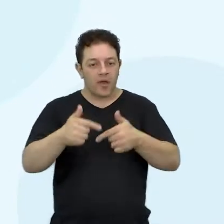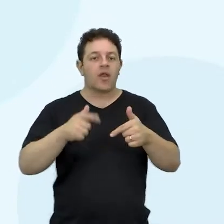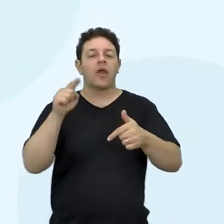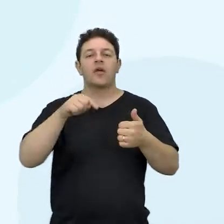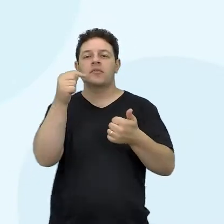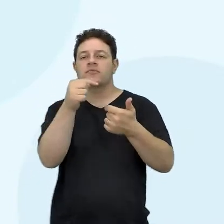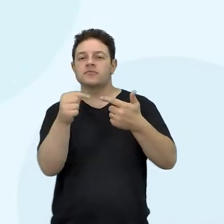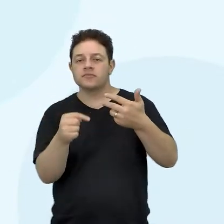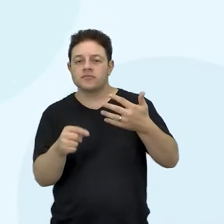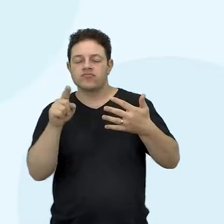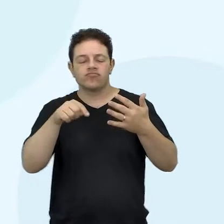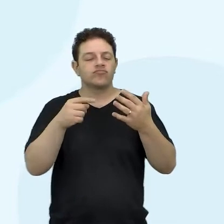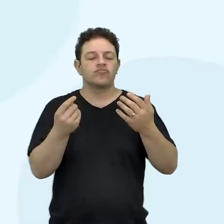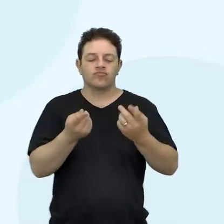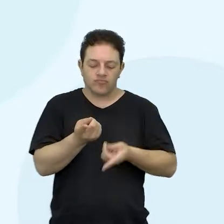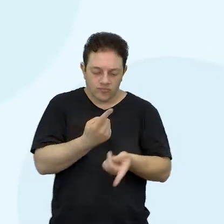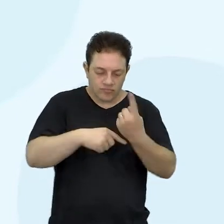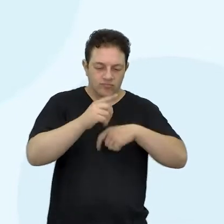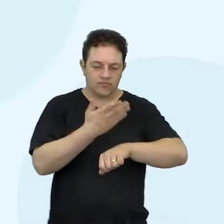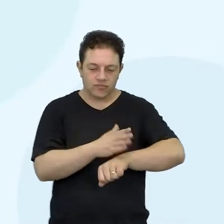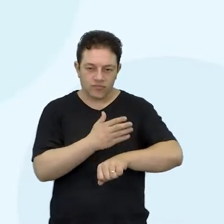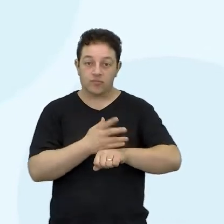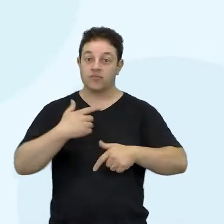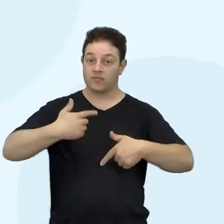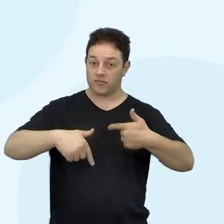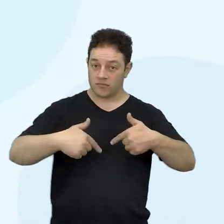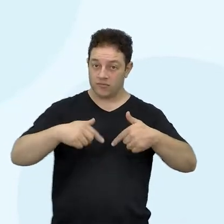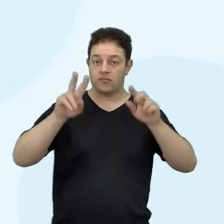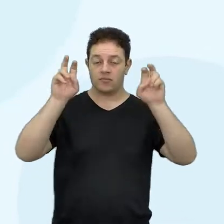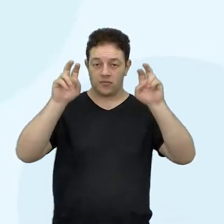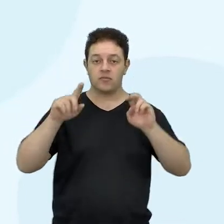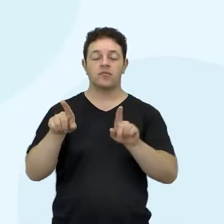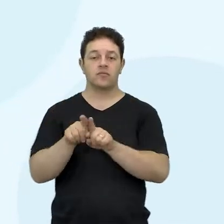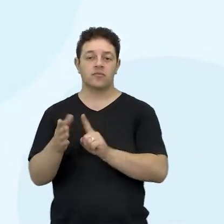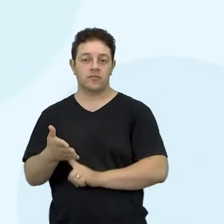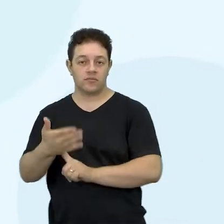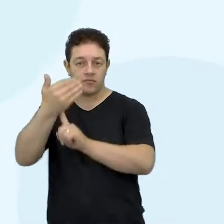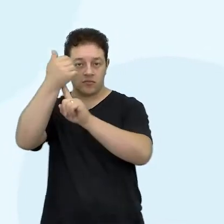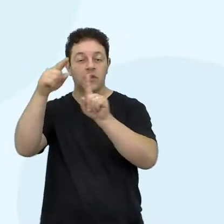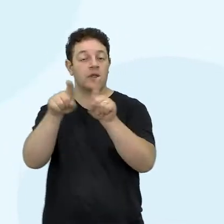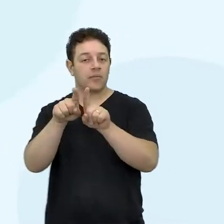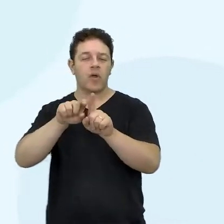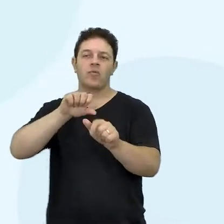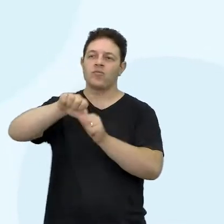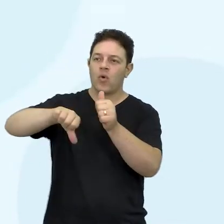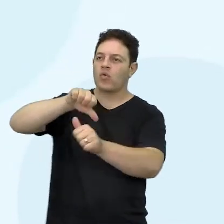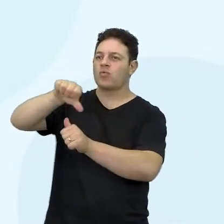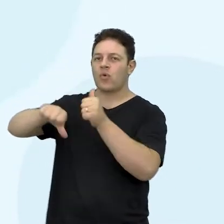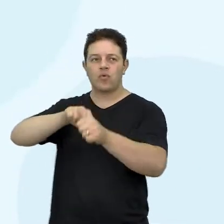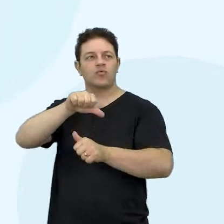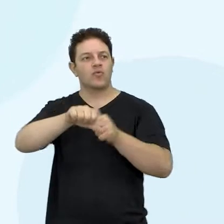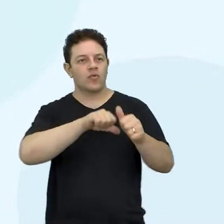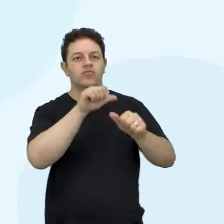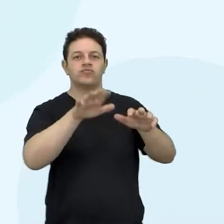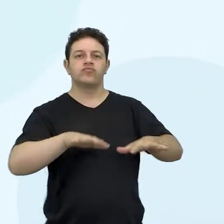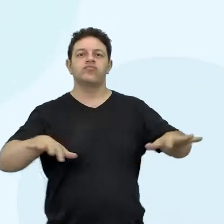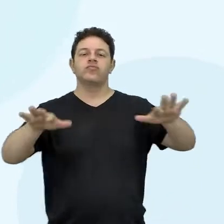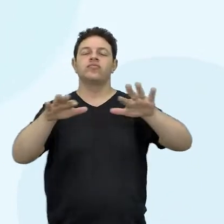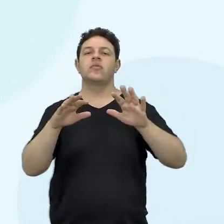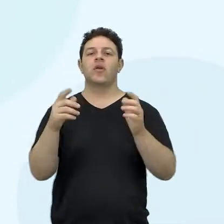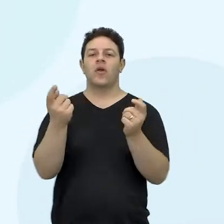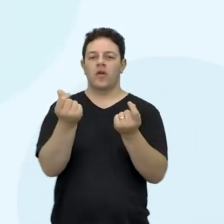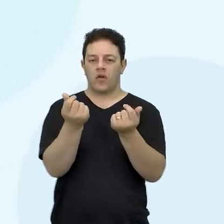da especialização, do emprego, da tecnologia e das mudanças estruturais na